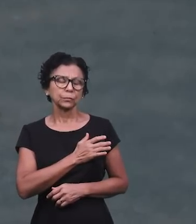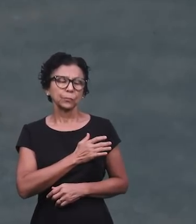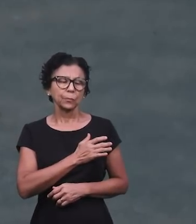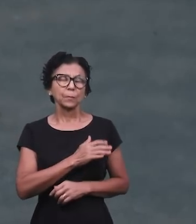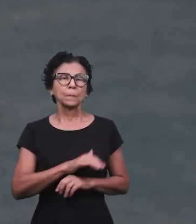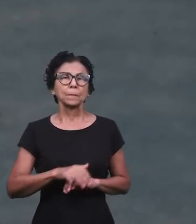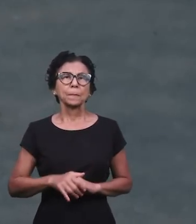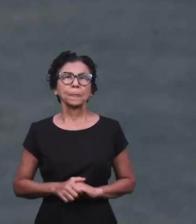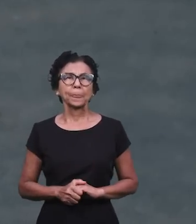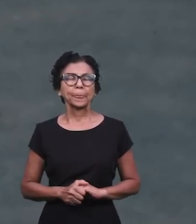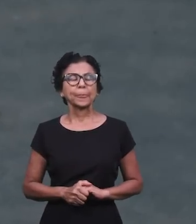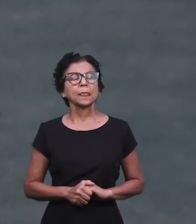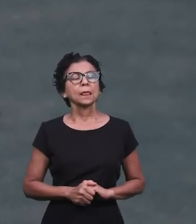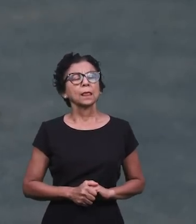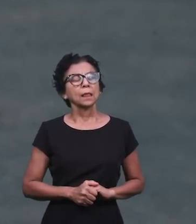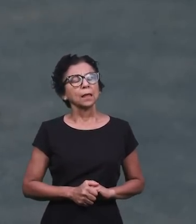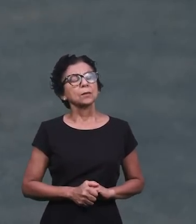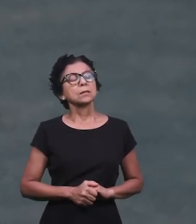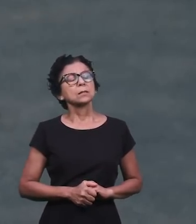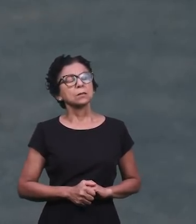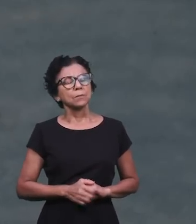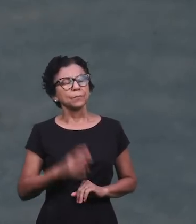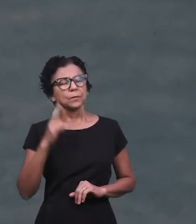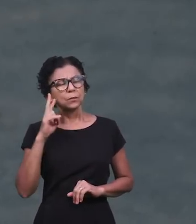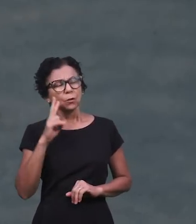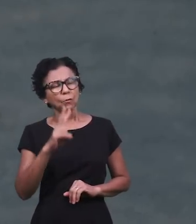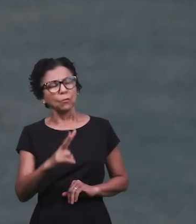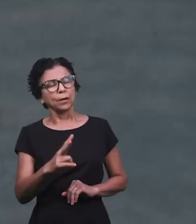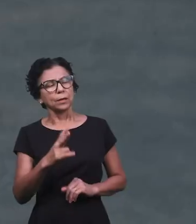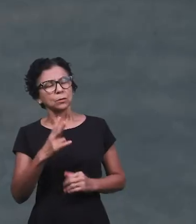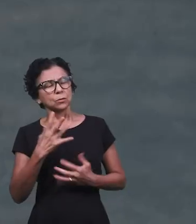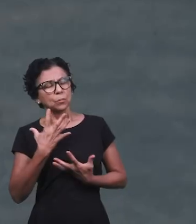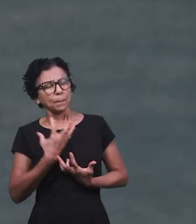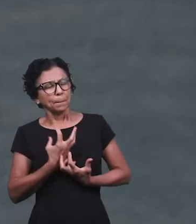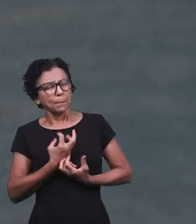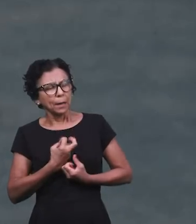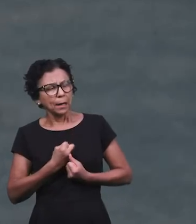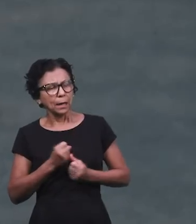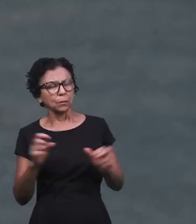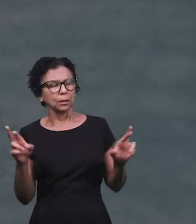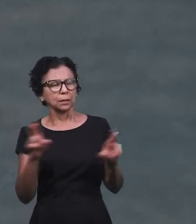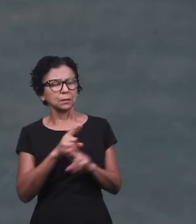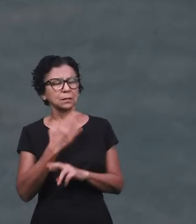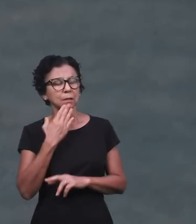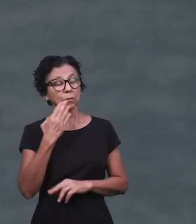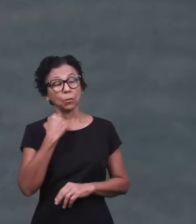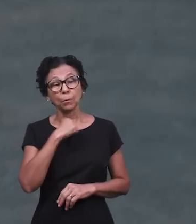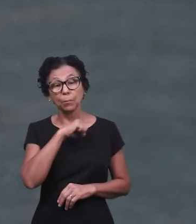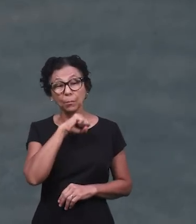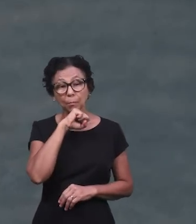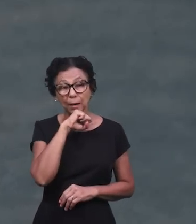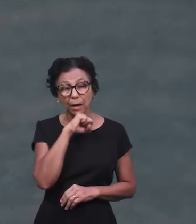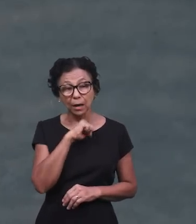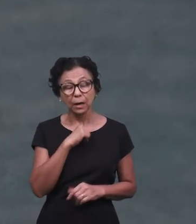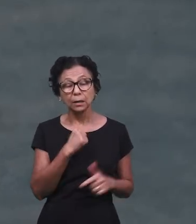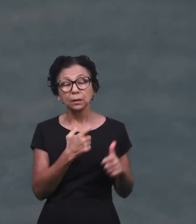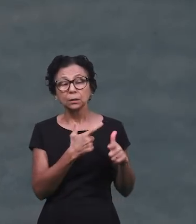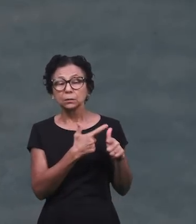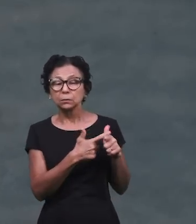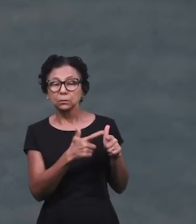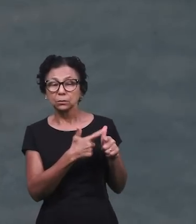coração, sabia da mágoa que ela tinha com o seu pai, dos problemas que